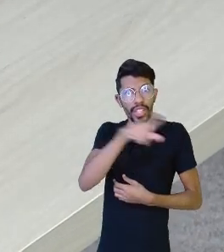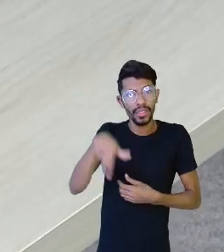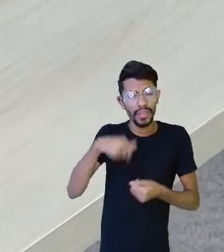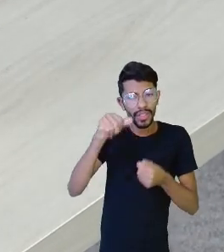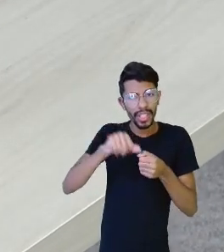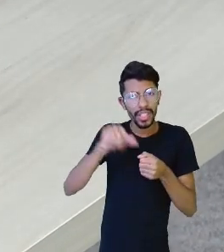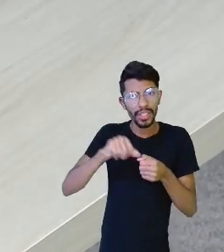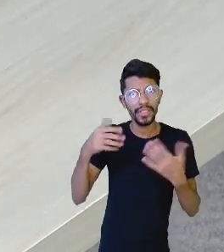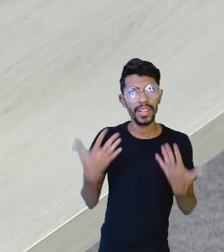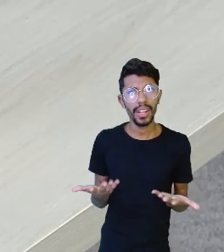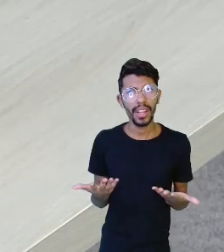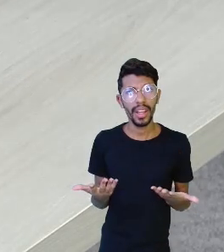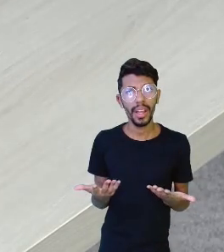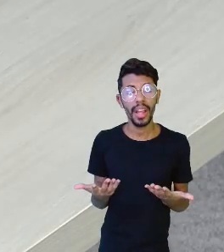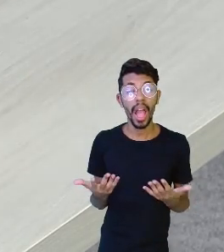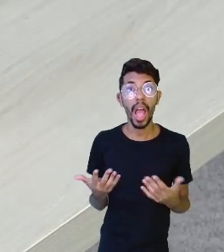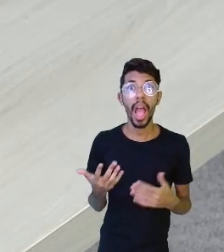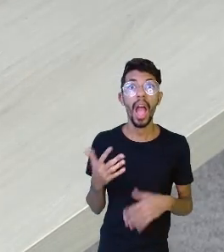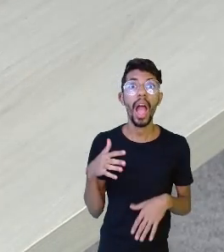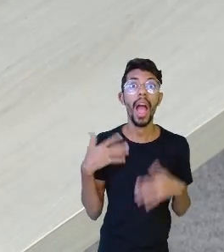fizeram?